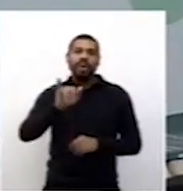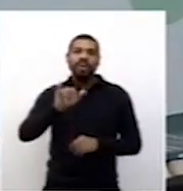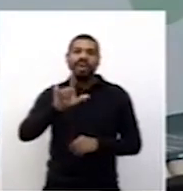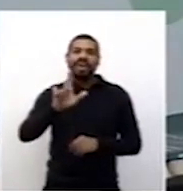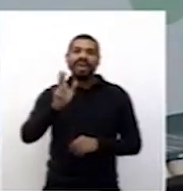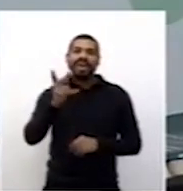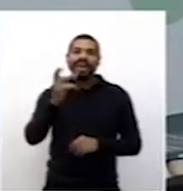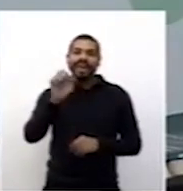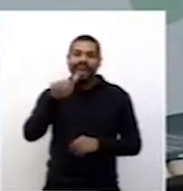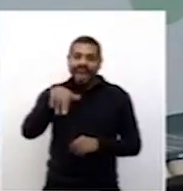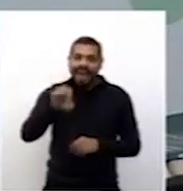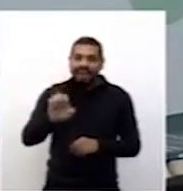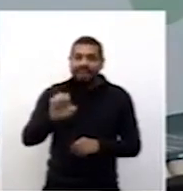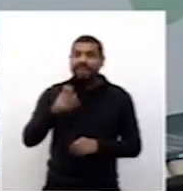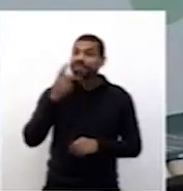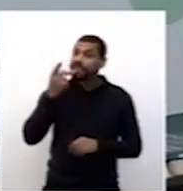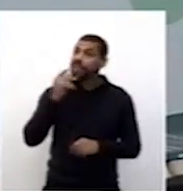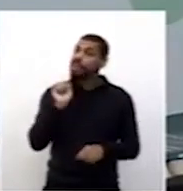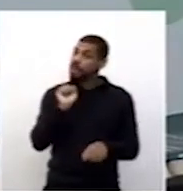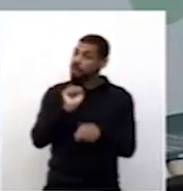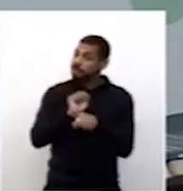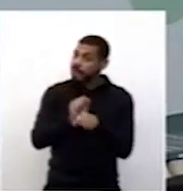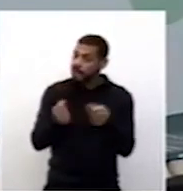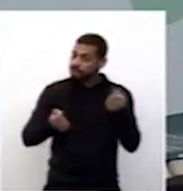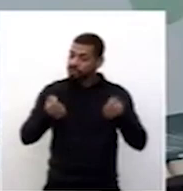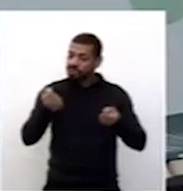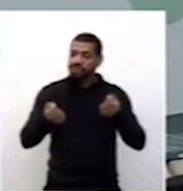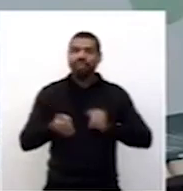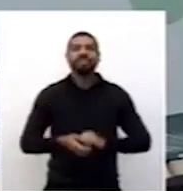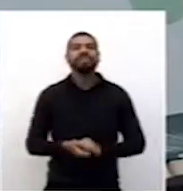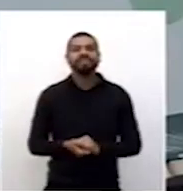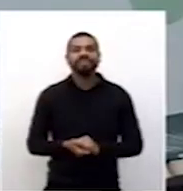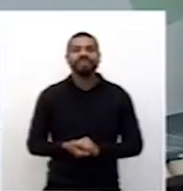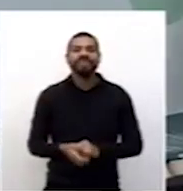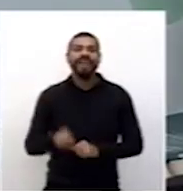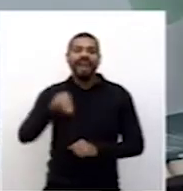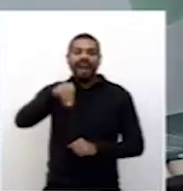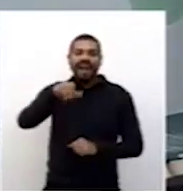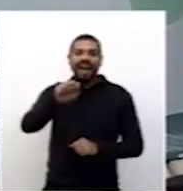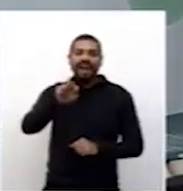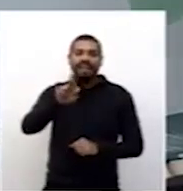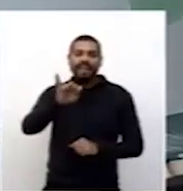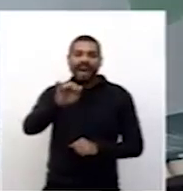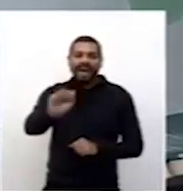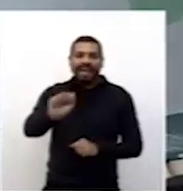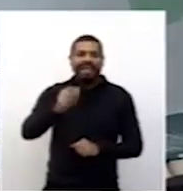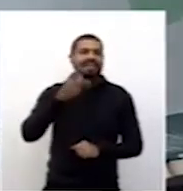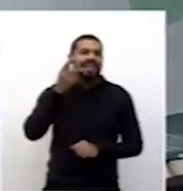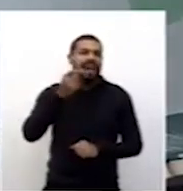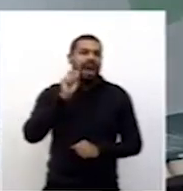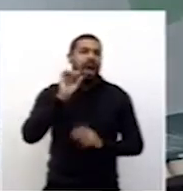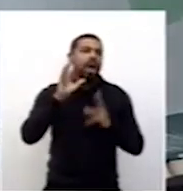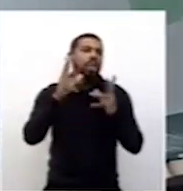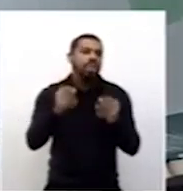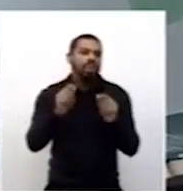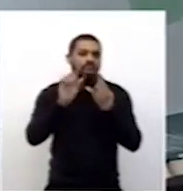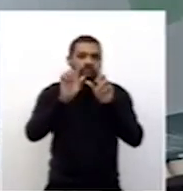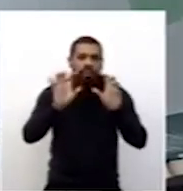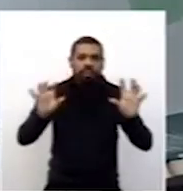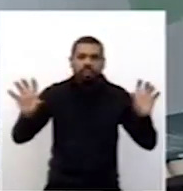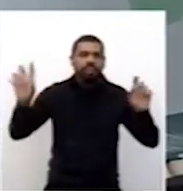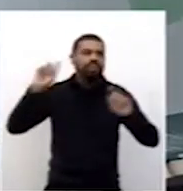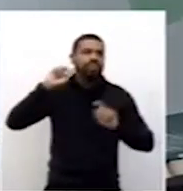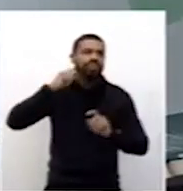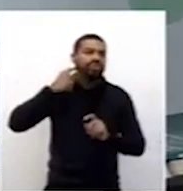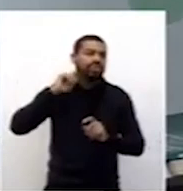use cars, muito parecido com a resposta da Adriela. A Maria Luísa está dizendo que todos os poluentes,